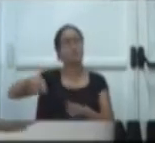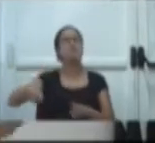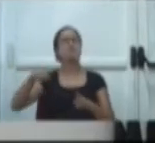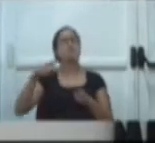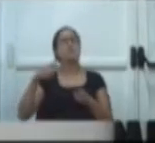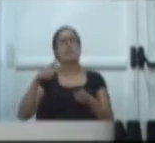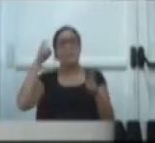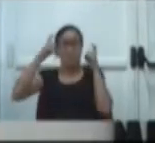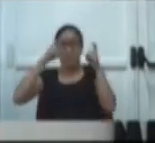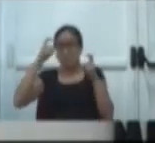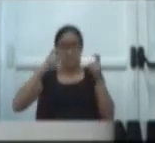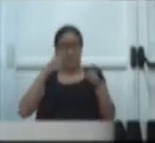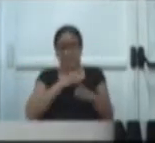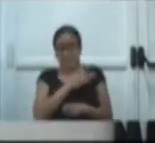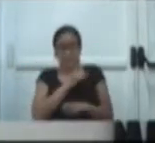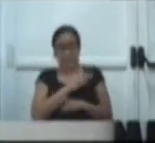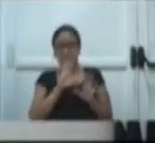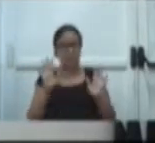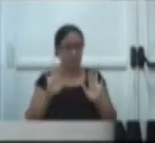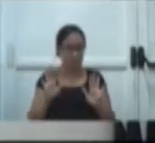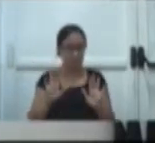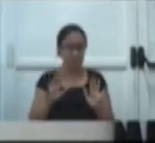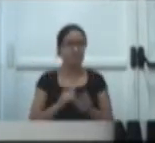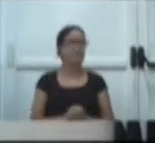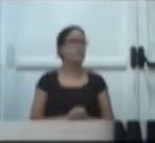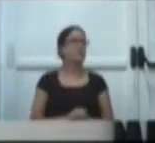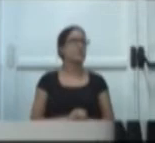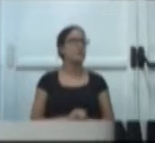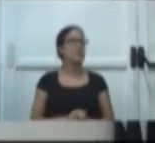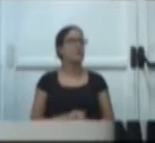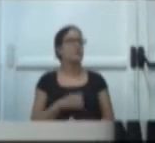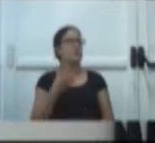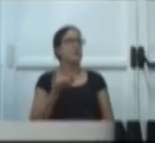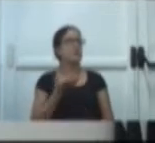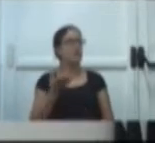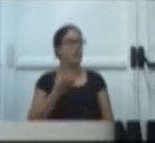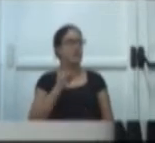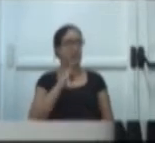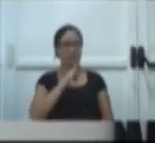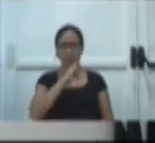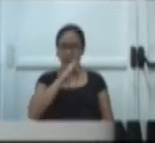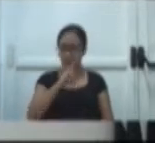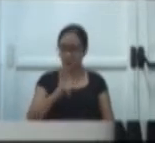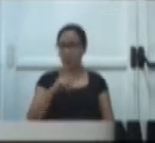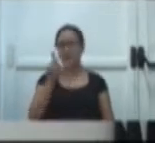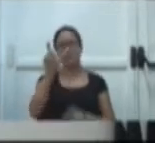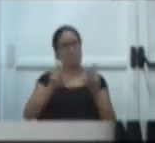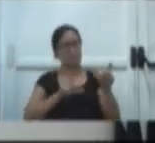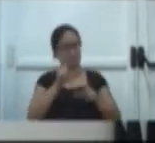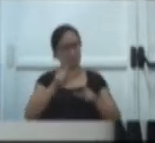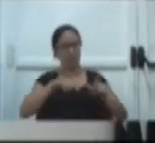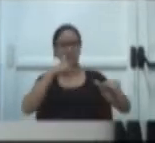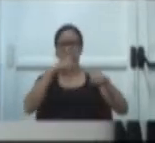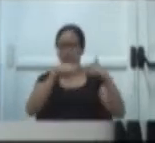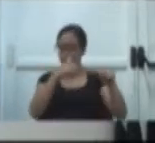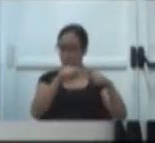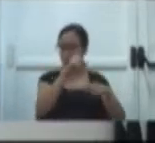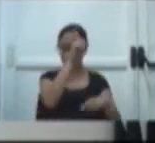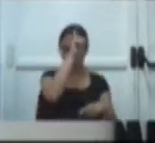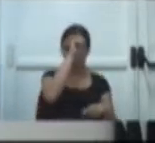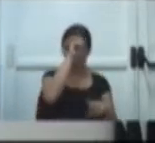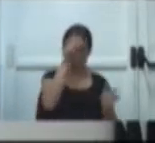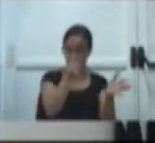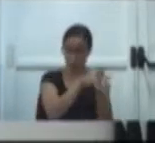e meninos, chamo assim carinhosamente, eles estão se desdobrando naquele hospital da dengue. Eles